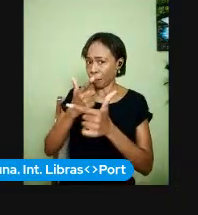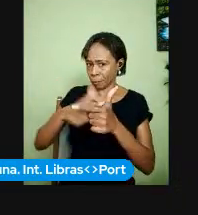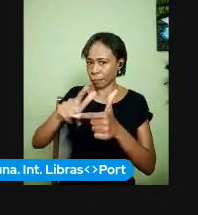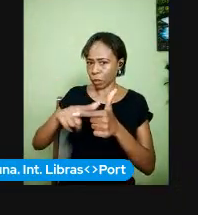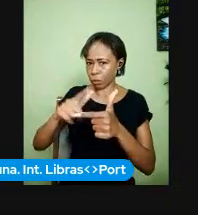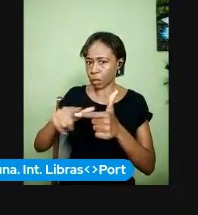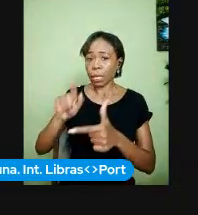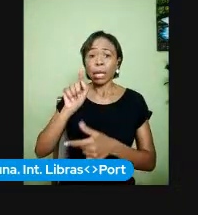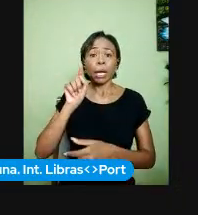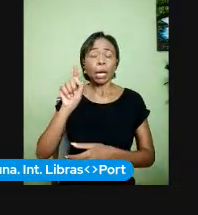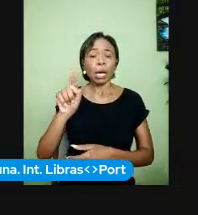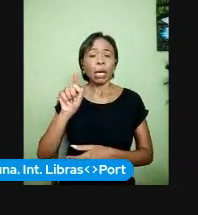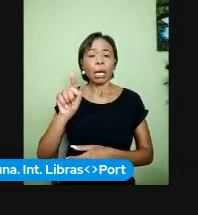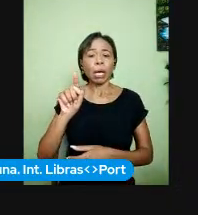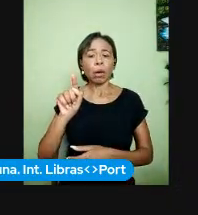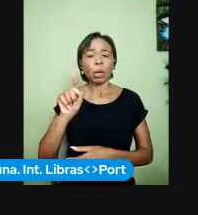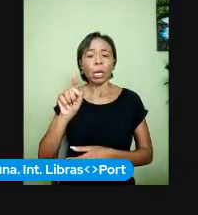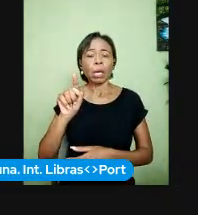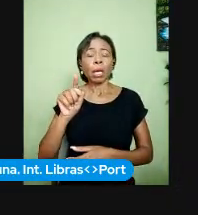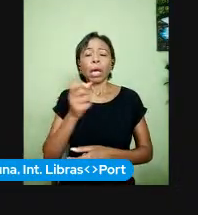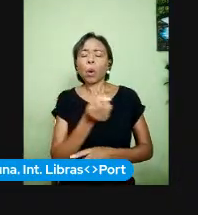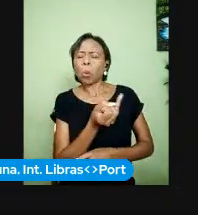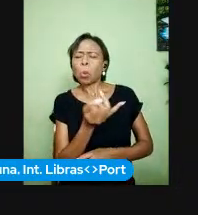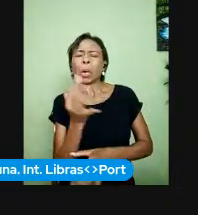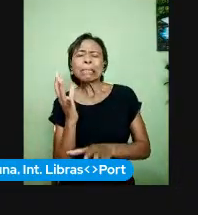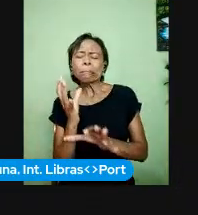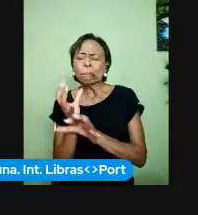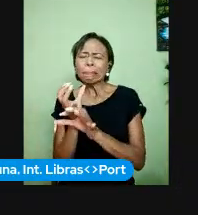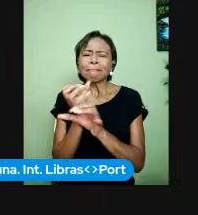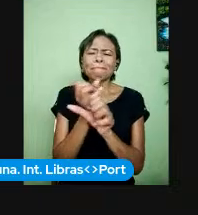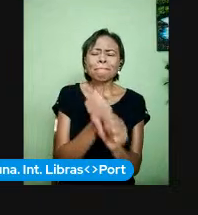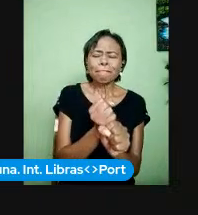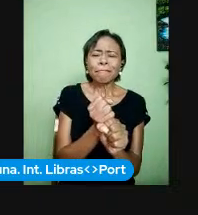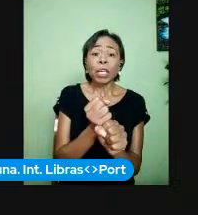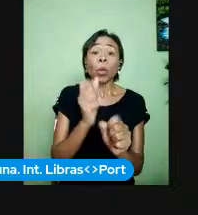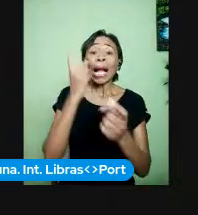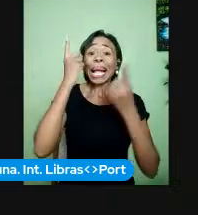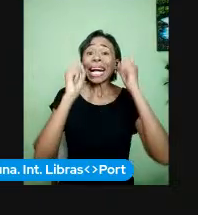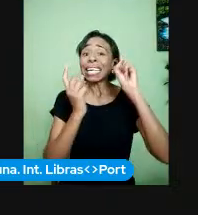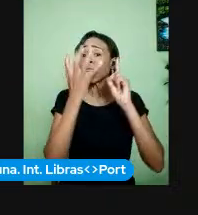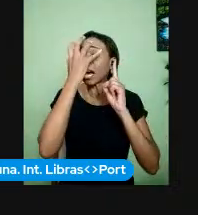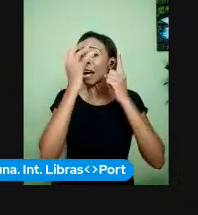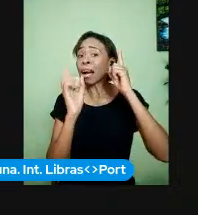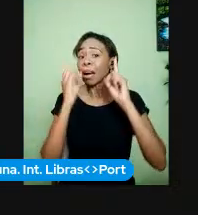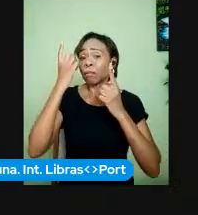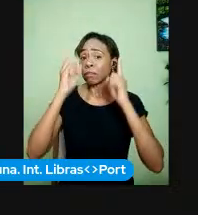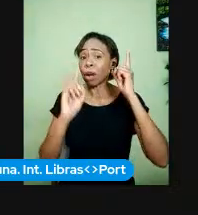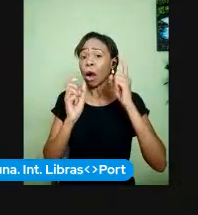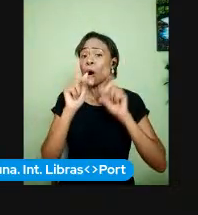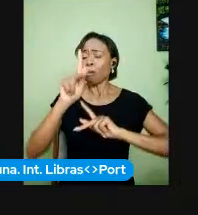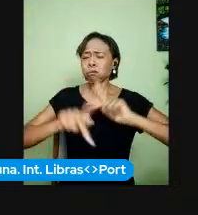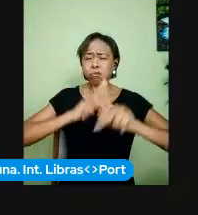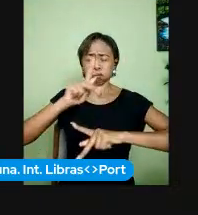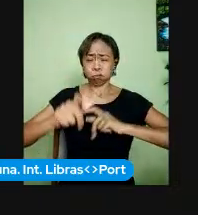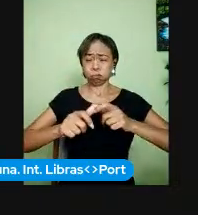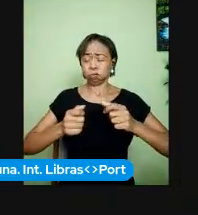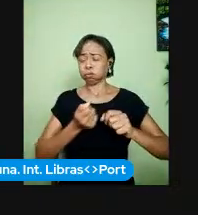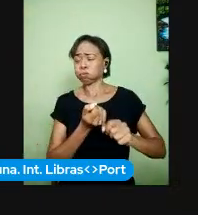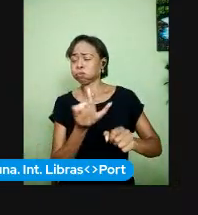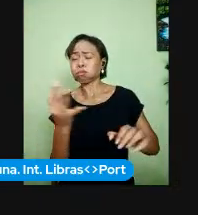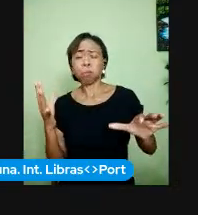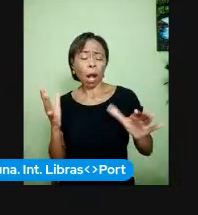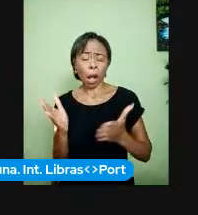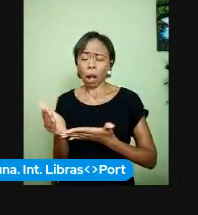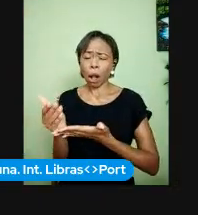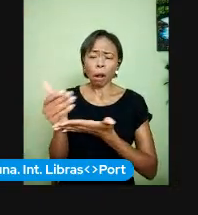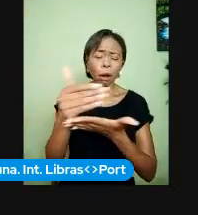é a contagem de grandes públicos, né, no carnaval. O carnaval em Belo Horizonte cada vez mais amplo, né, cada